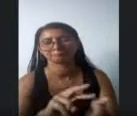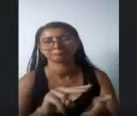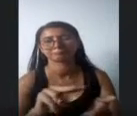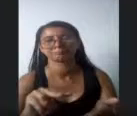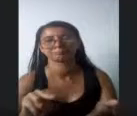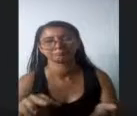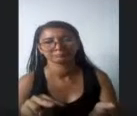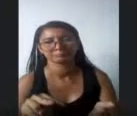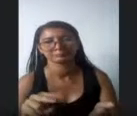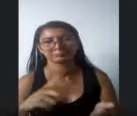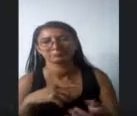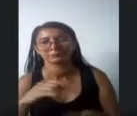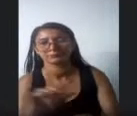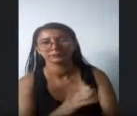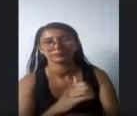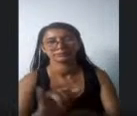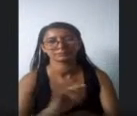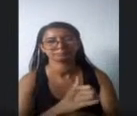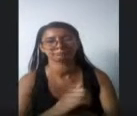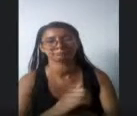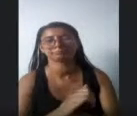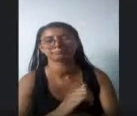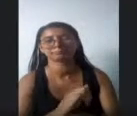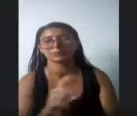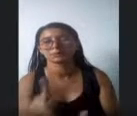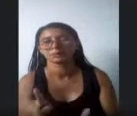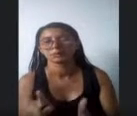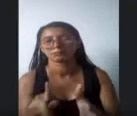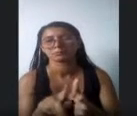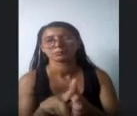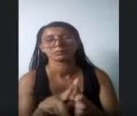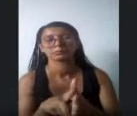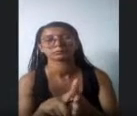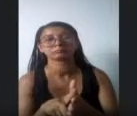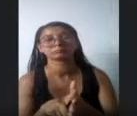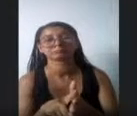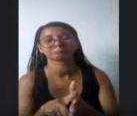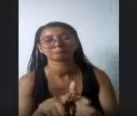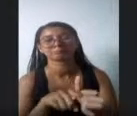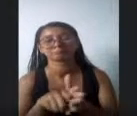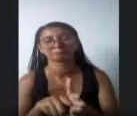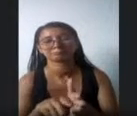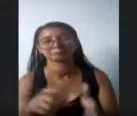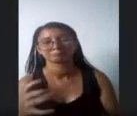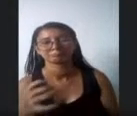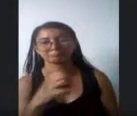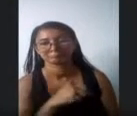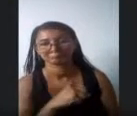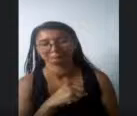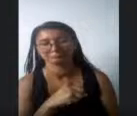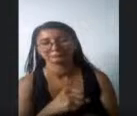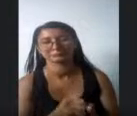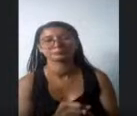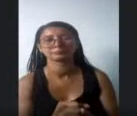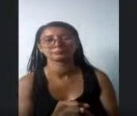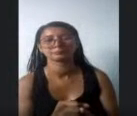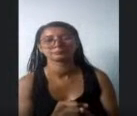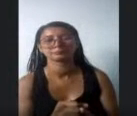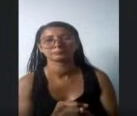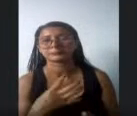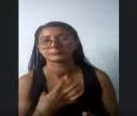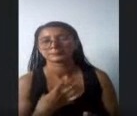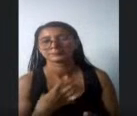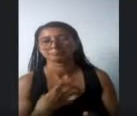essa estratégia nacional que configura uma resposta rápida à sífilis, a gente ainda segue, muitas vezes, tendo essa dificuldade